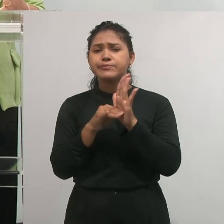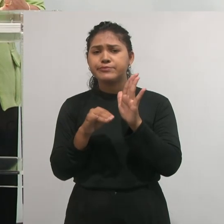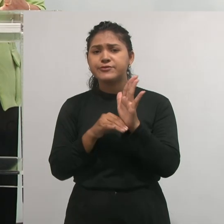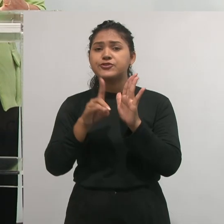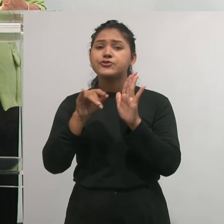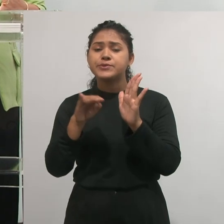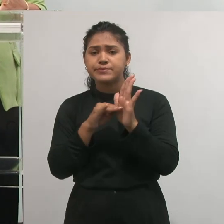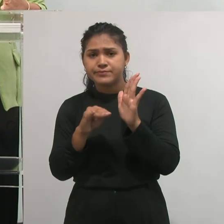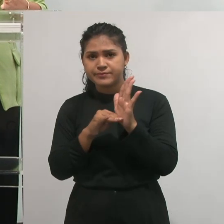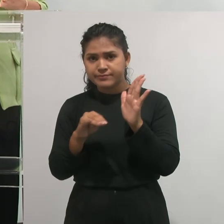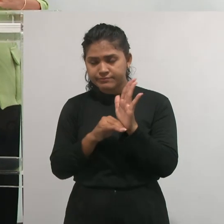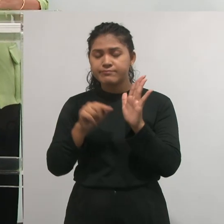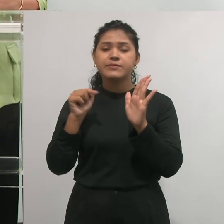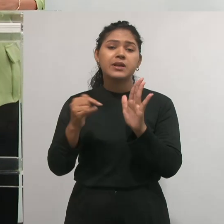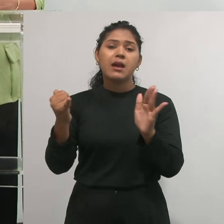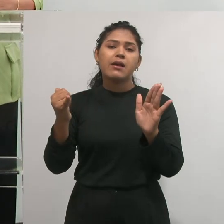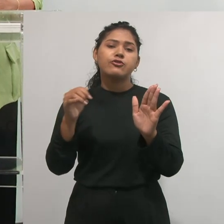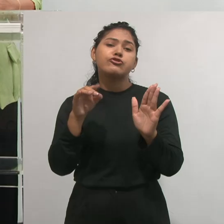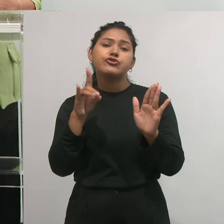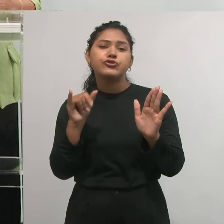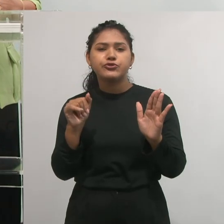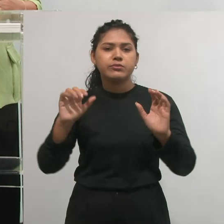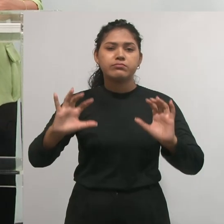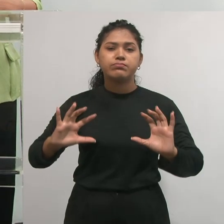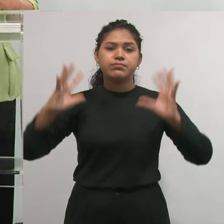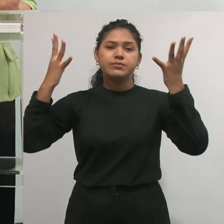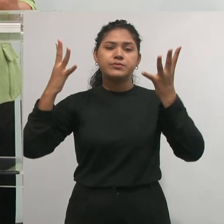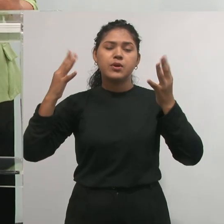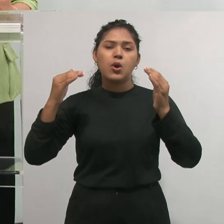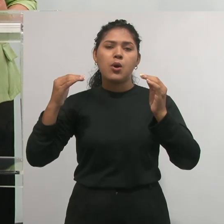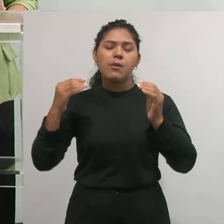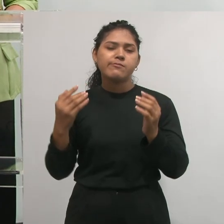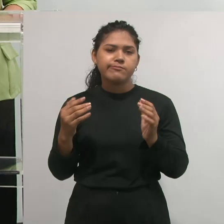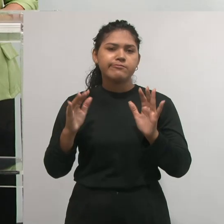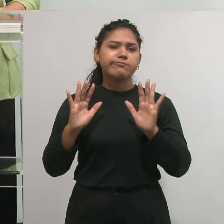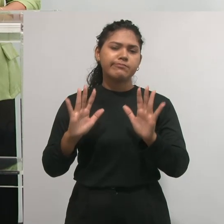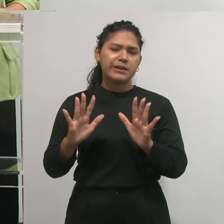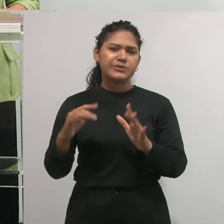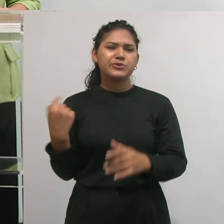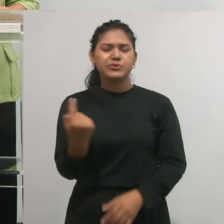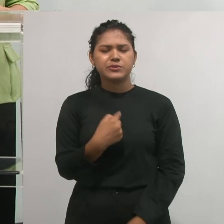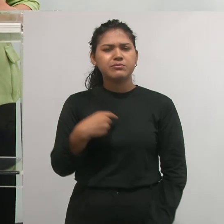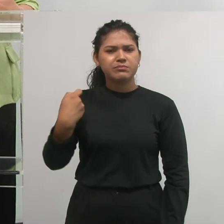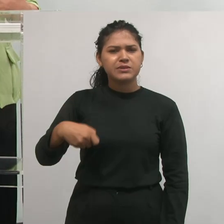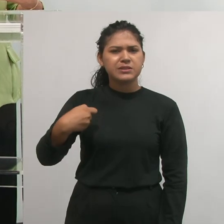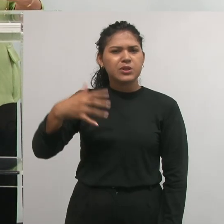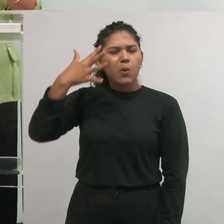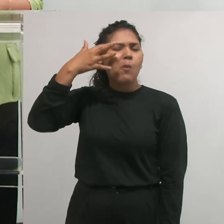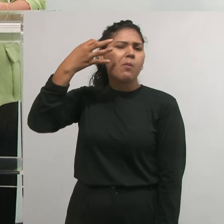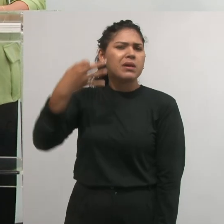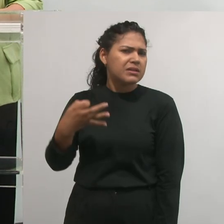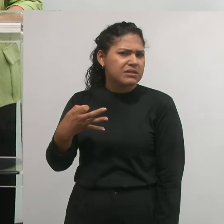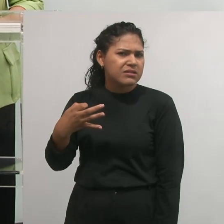como para serem trabalhados de forma transversal. Então, isso a gente tem que refletir também. Será que essa